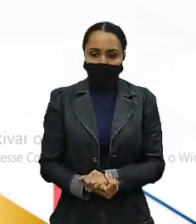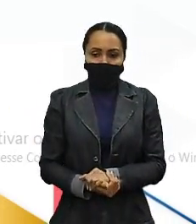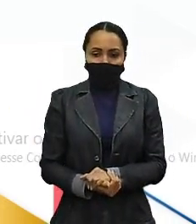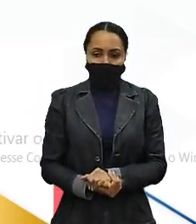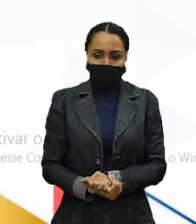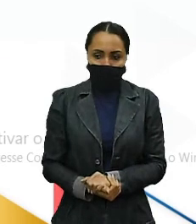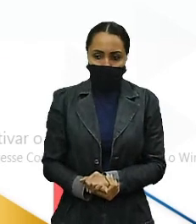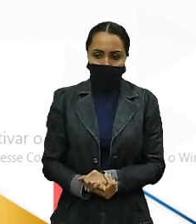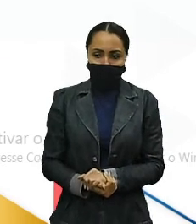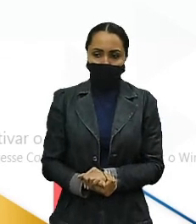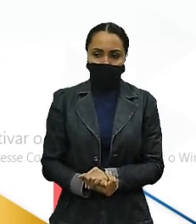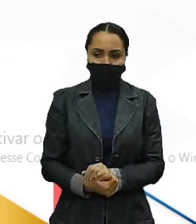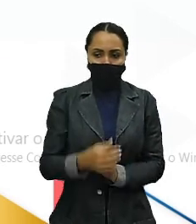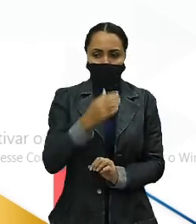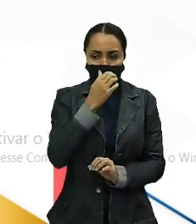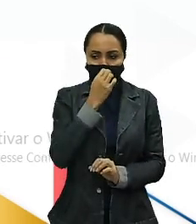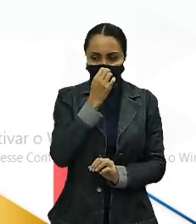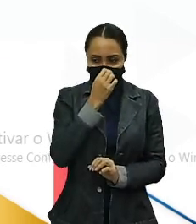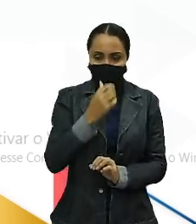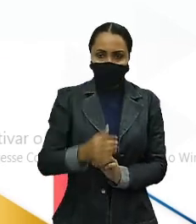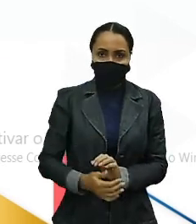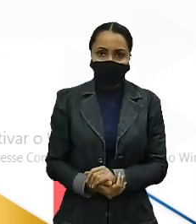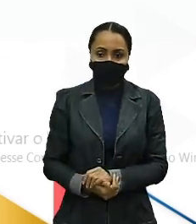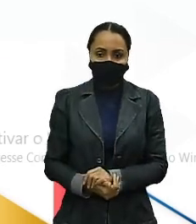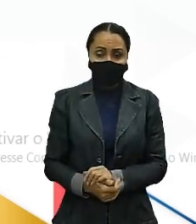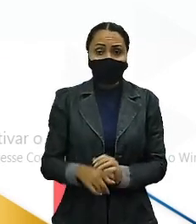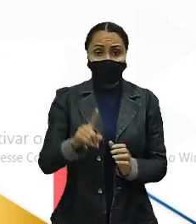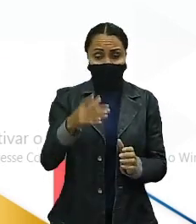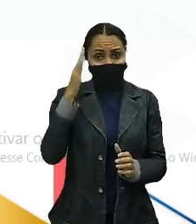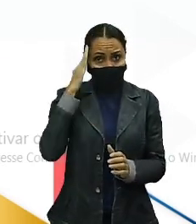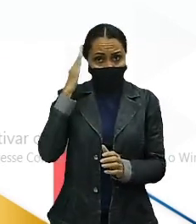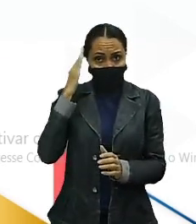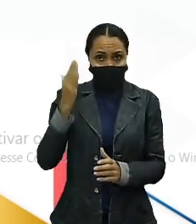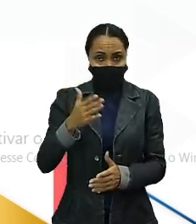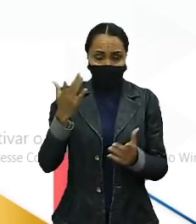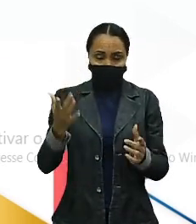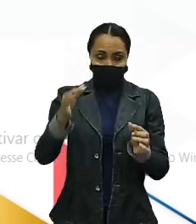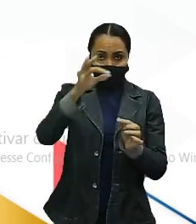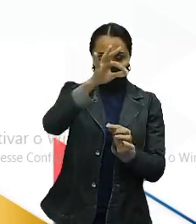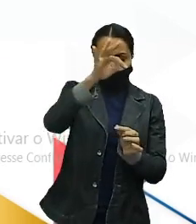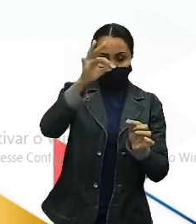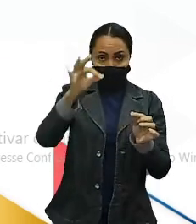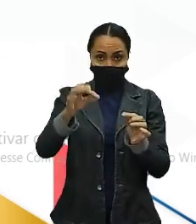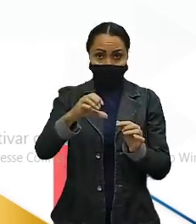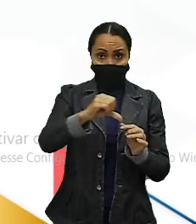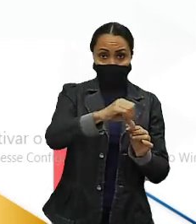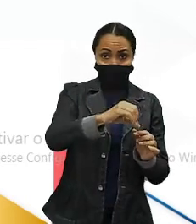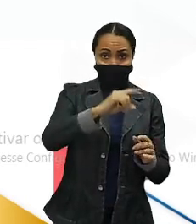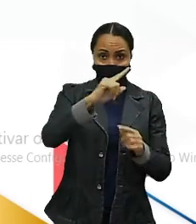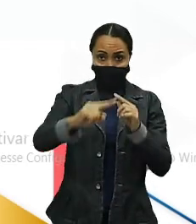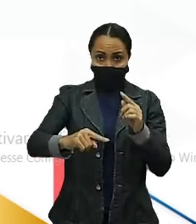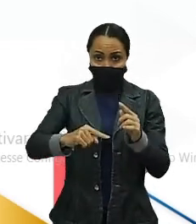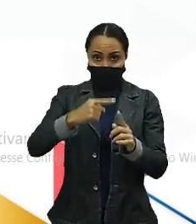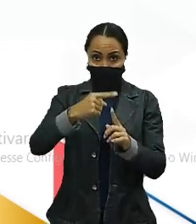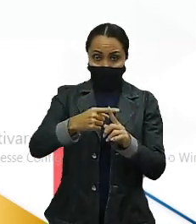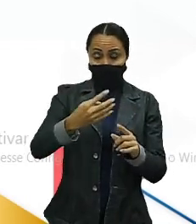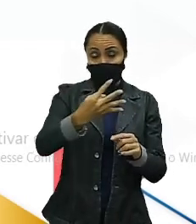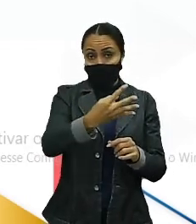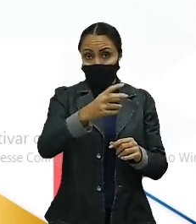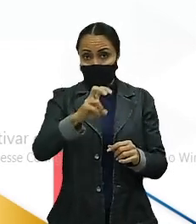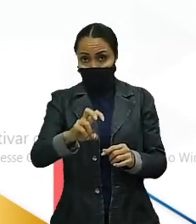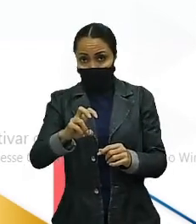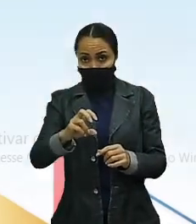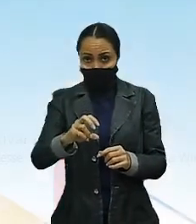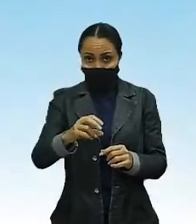Bem a realidade nossa, né? Mas você deu para entender, né? Primeiro girou 90 graus, depois compensou os 45, e